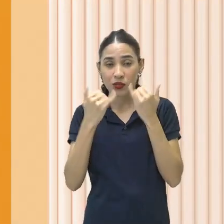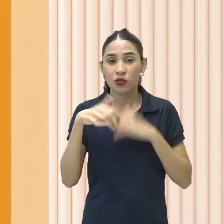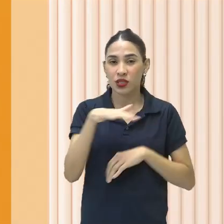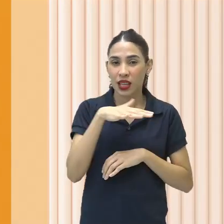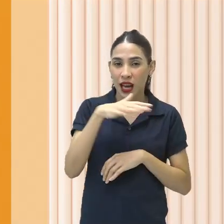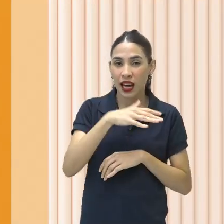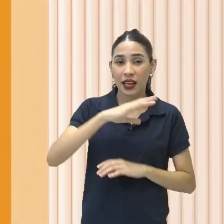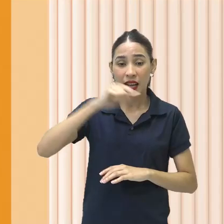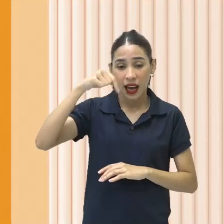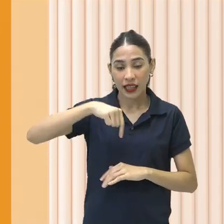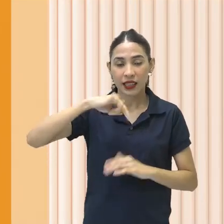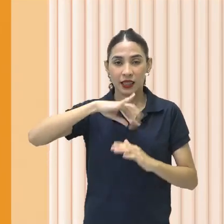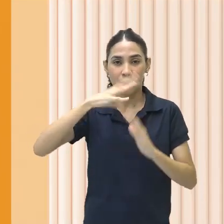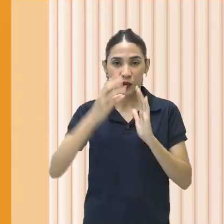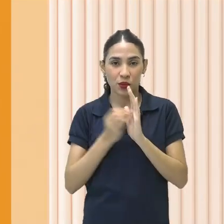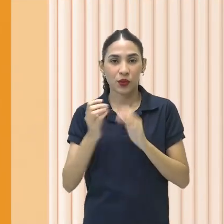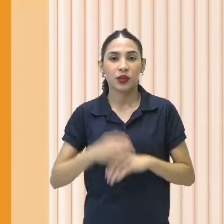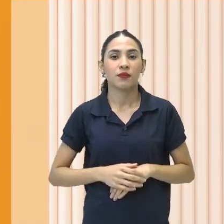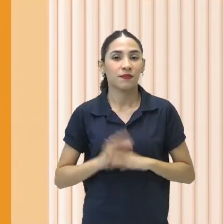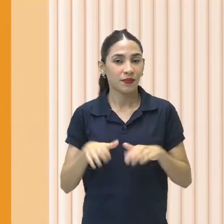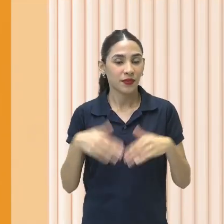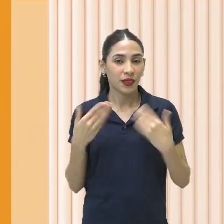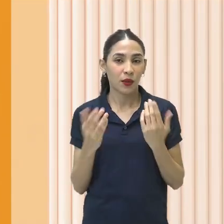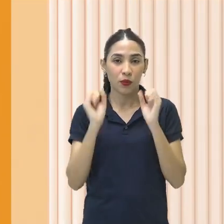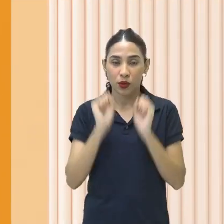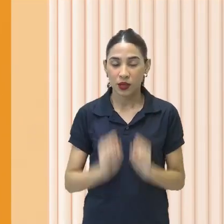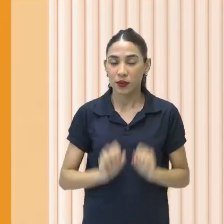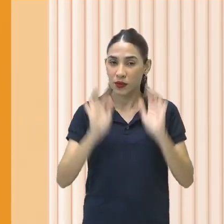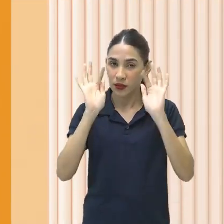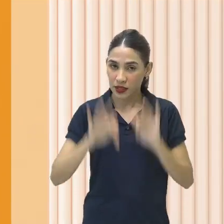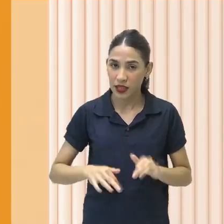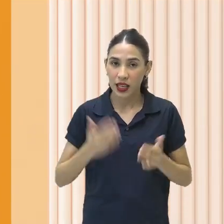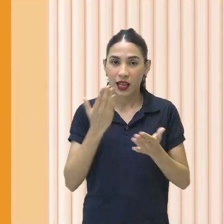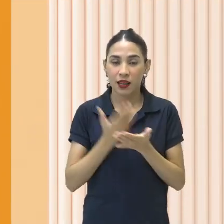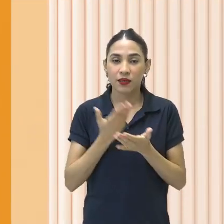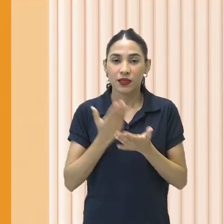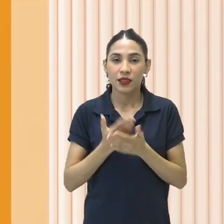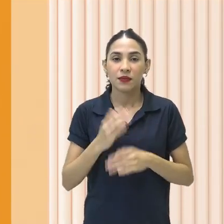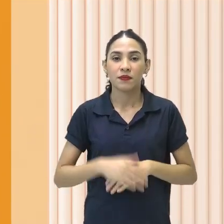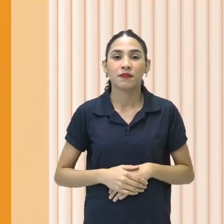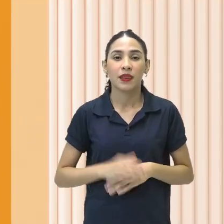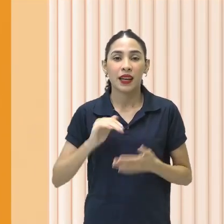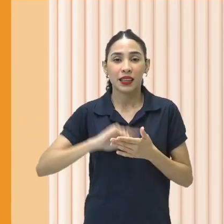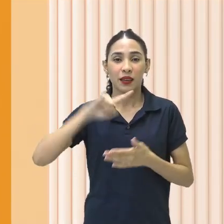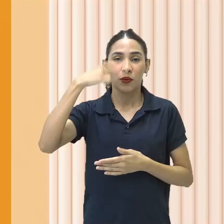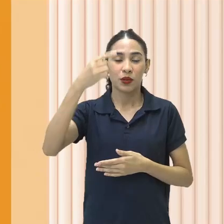região amazônica. Então, nós podemos finalizar a nossa aula